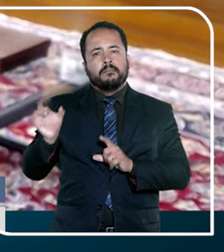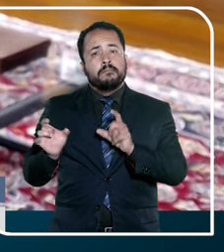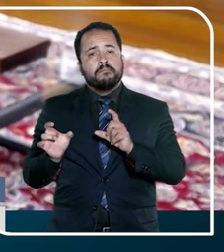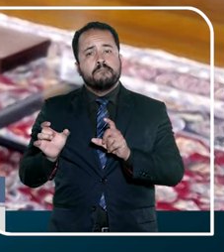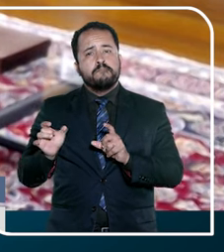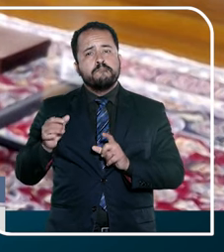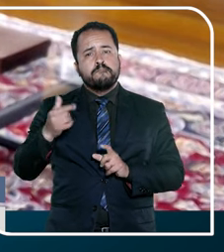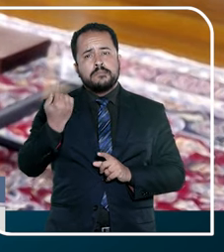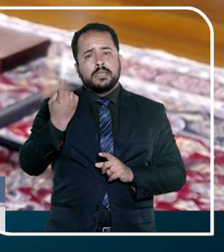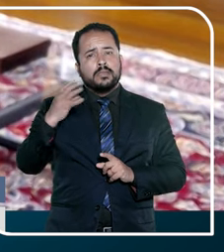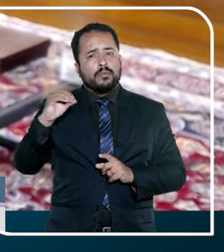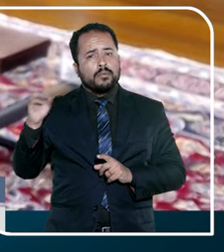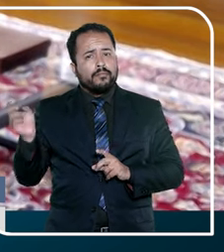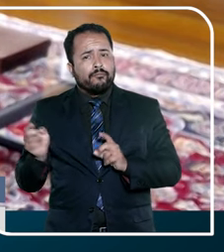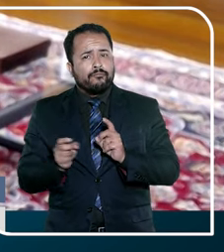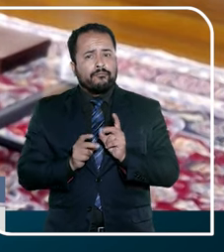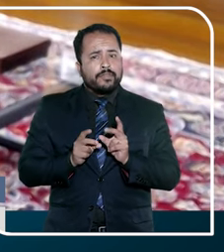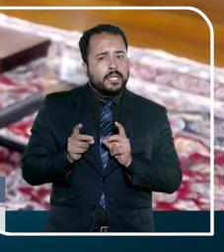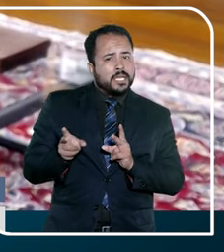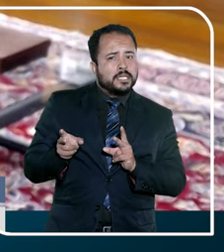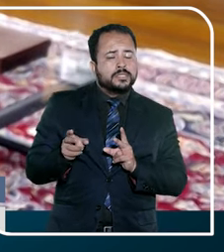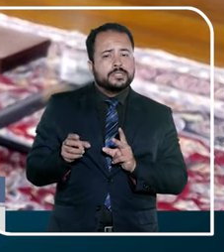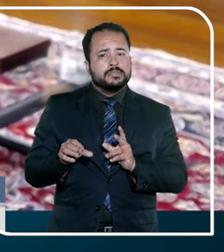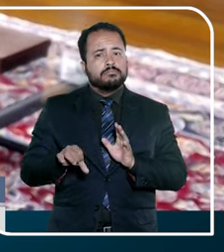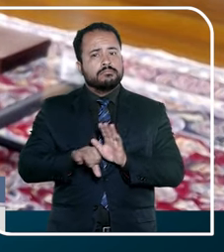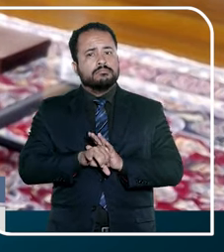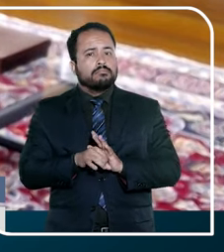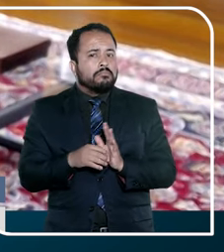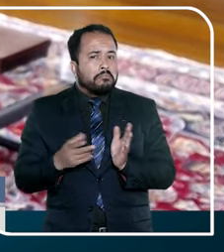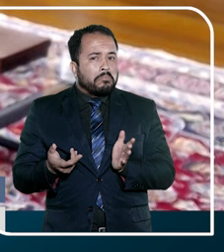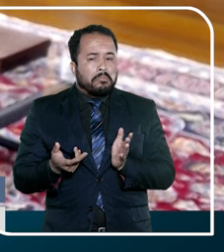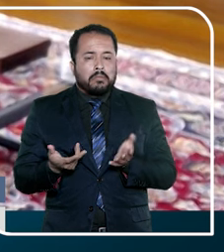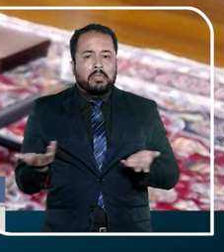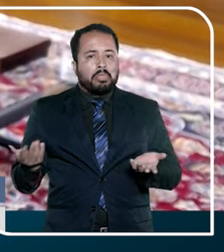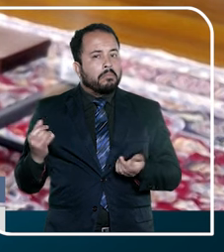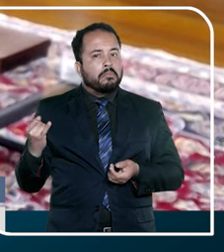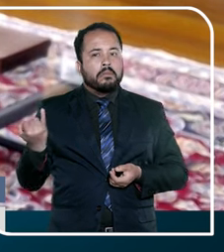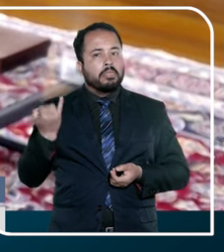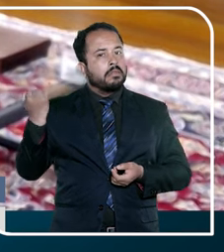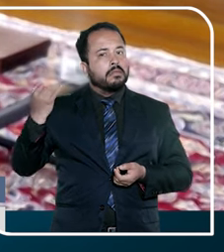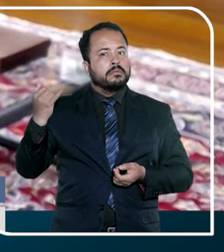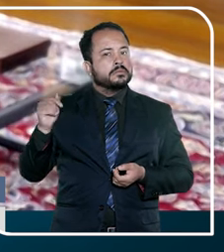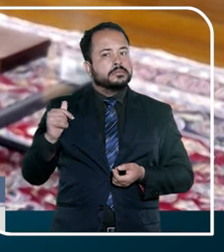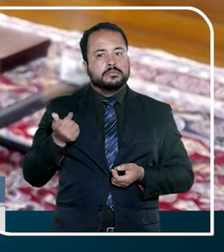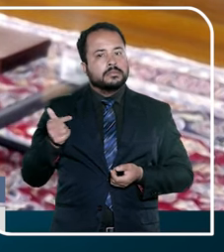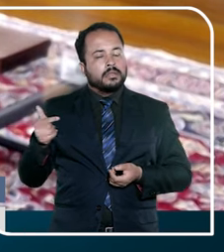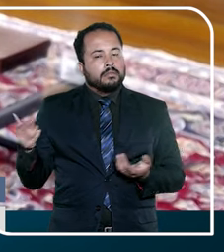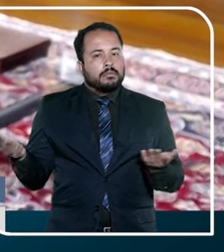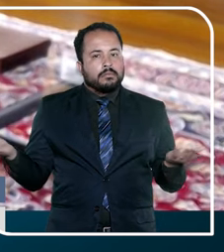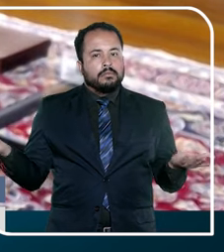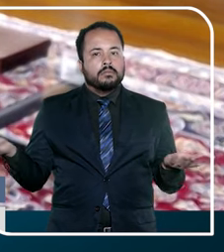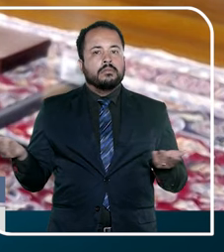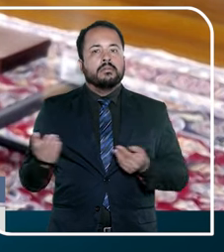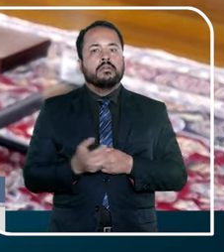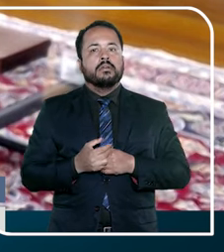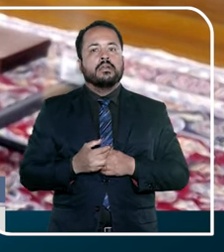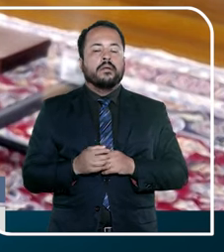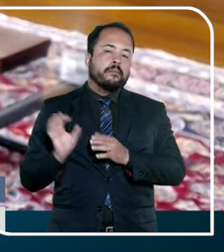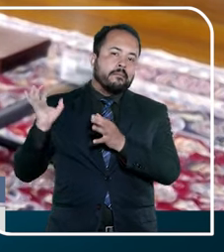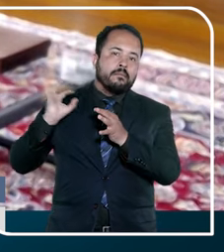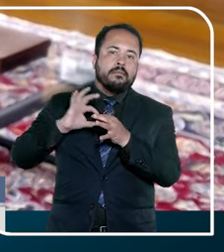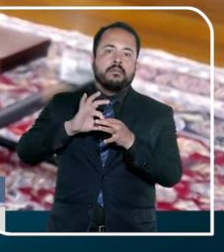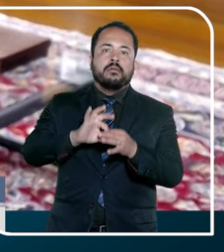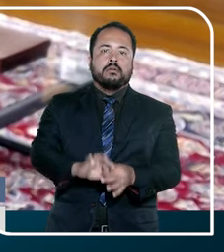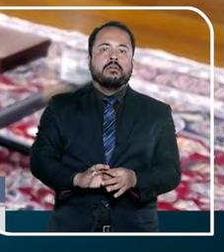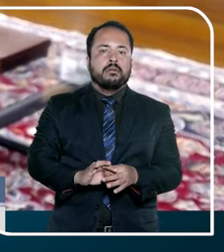sejam do ponto de vista eh econômico algo inexpressivo ou ínfimo mas diante de todo o contexto em que o próprio